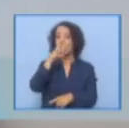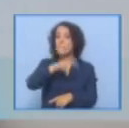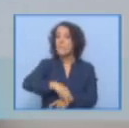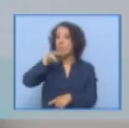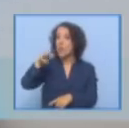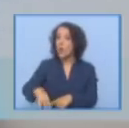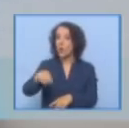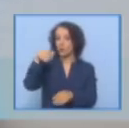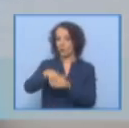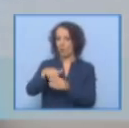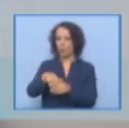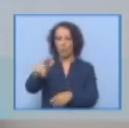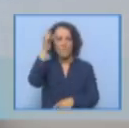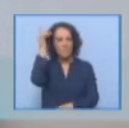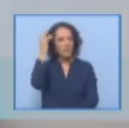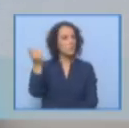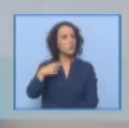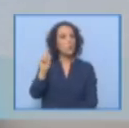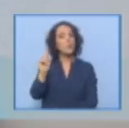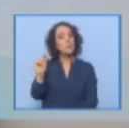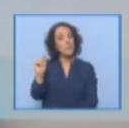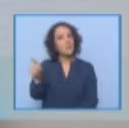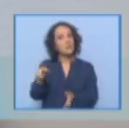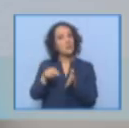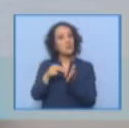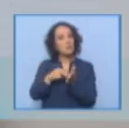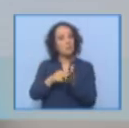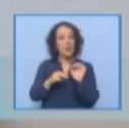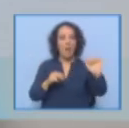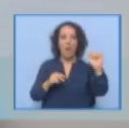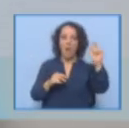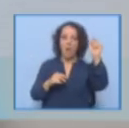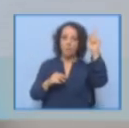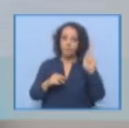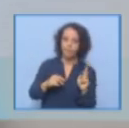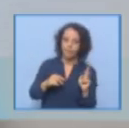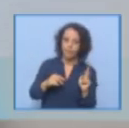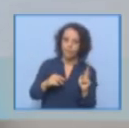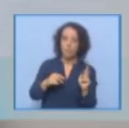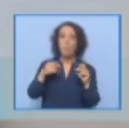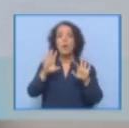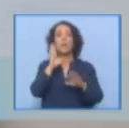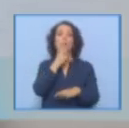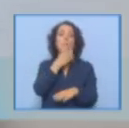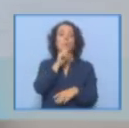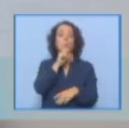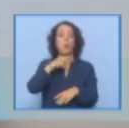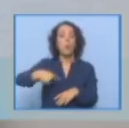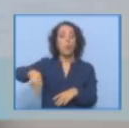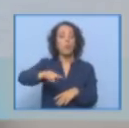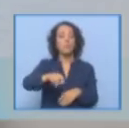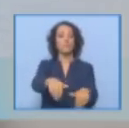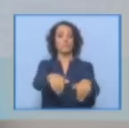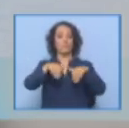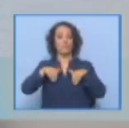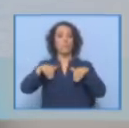é fácil e, além disso, tem que esperar que Bolsonaro também deixe um pouco a sua votação. A chave pode estar em alguma abstenção, apesar de haver